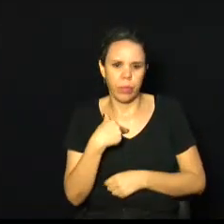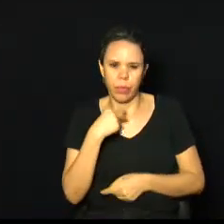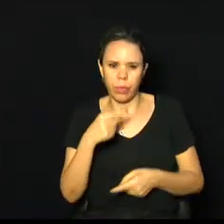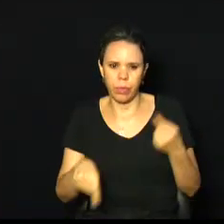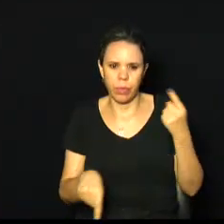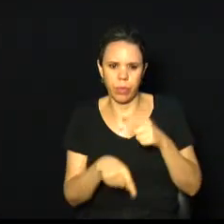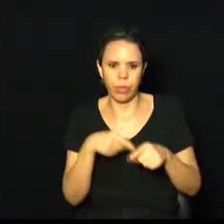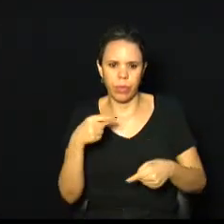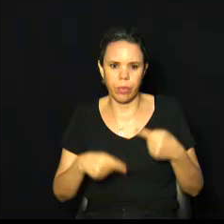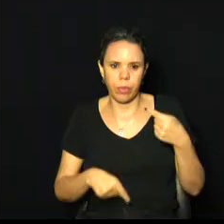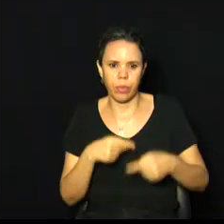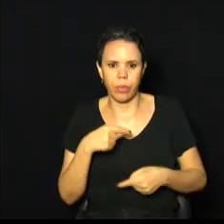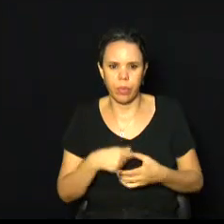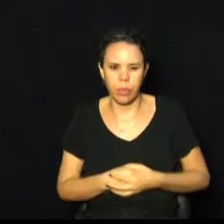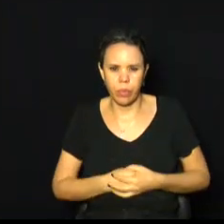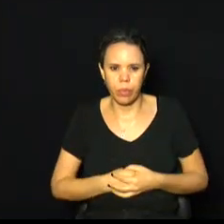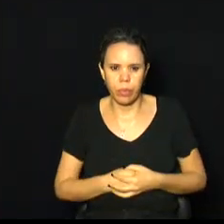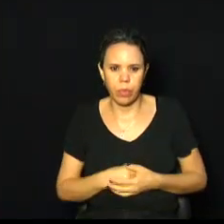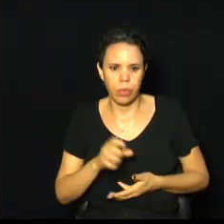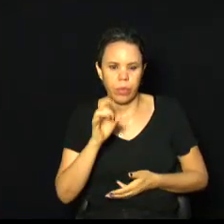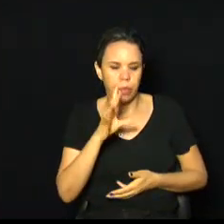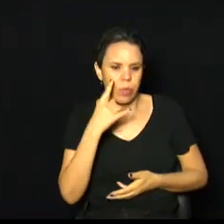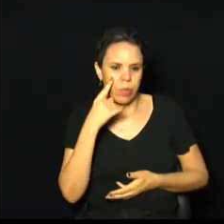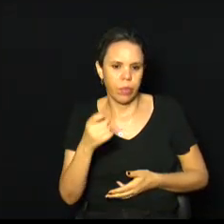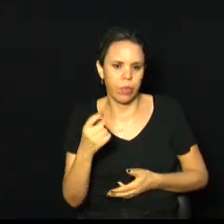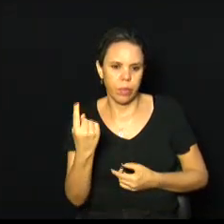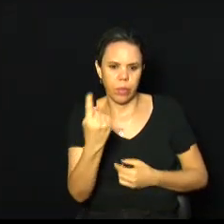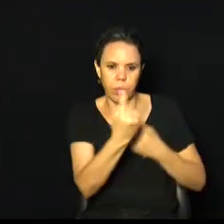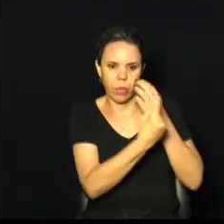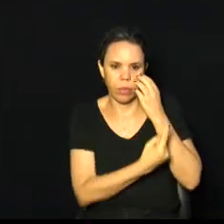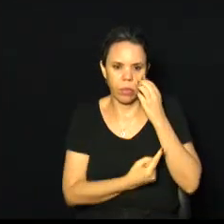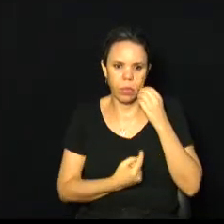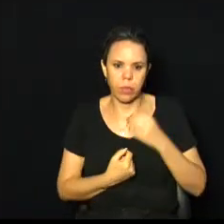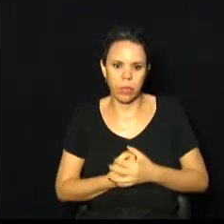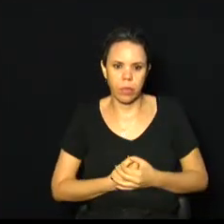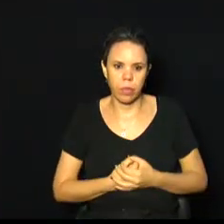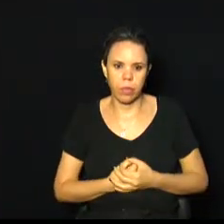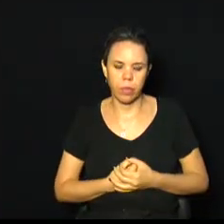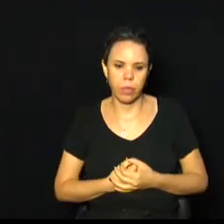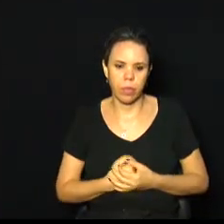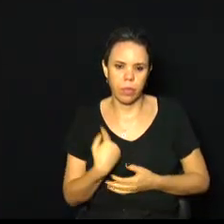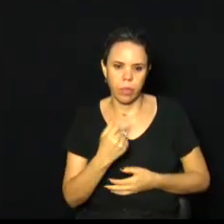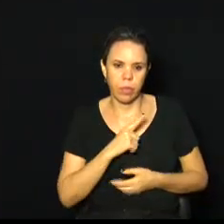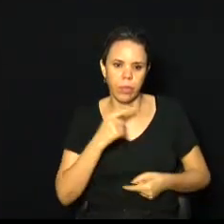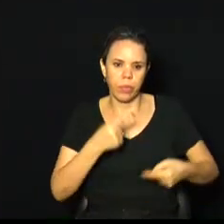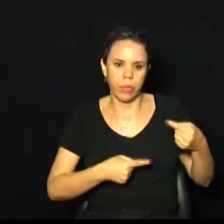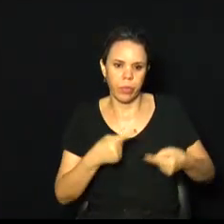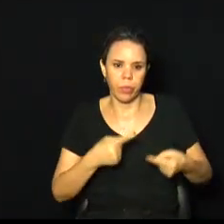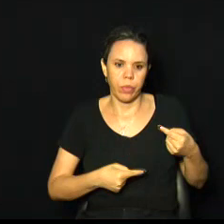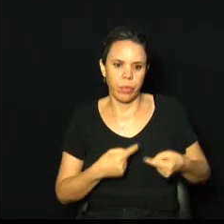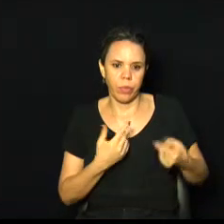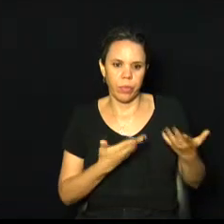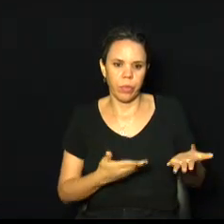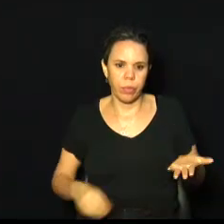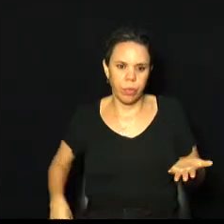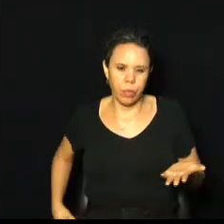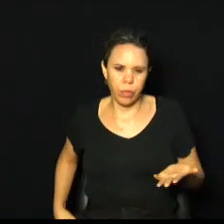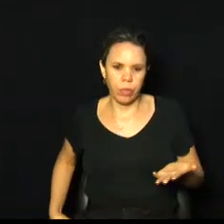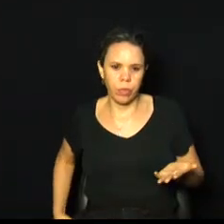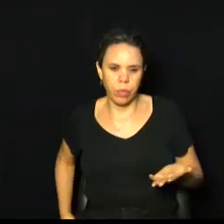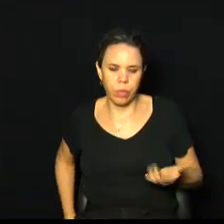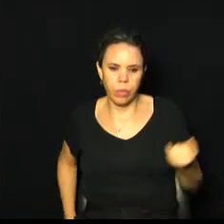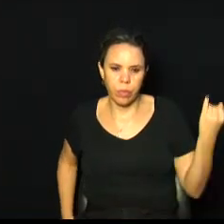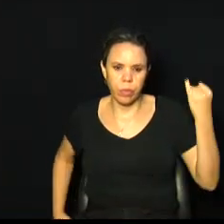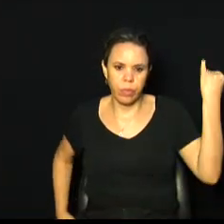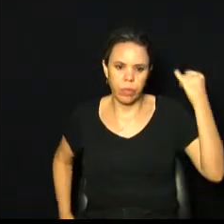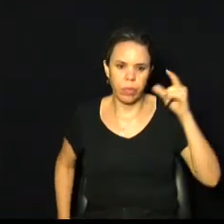uma política de apenas interesse individual, né? Nós teríamos que discutir, né, cada vez mais a